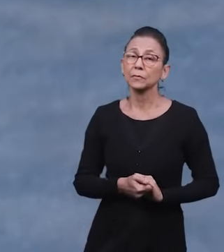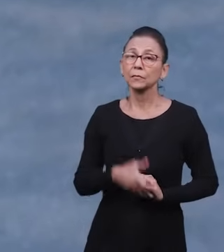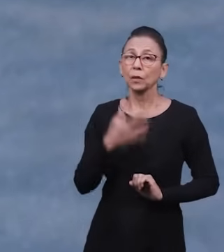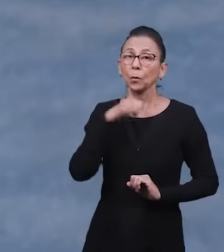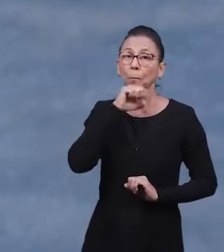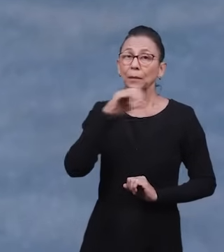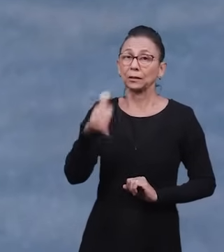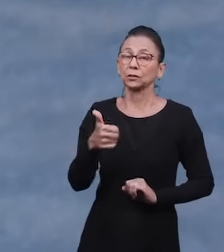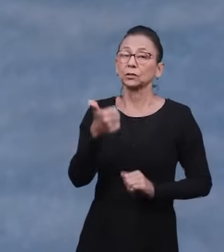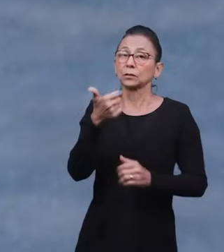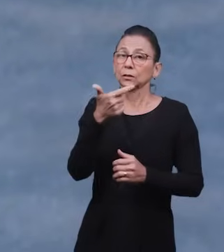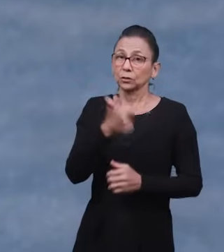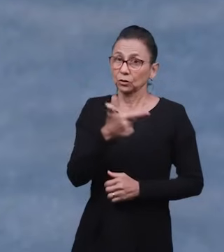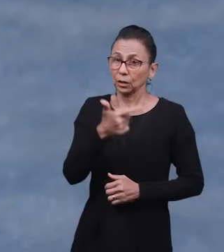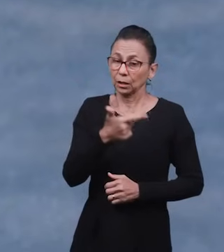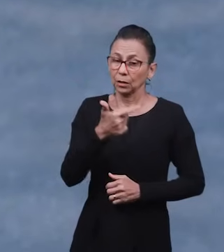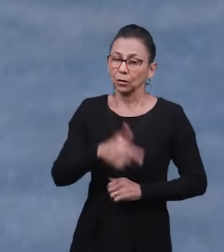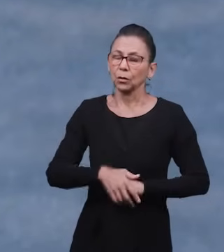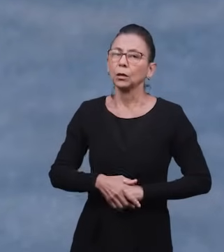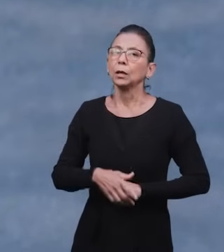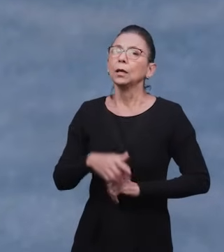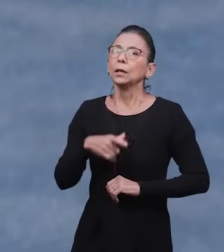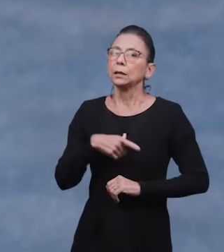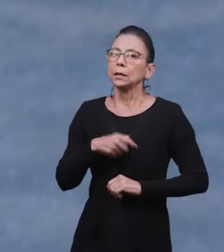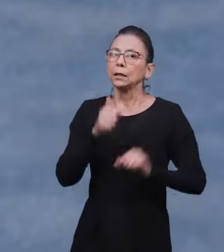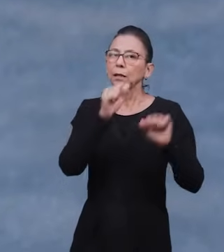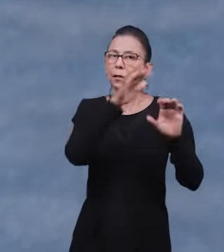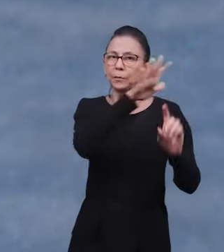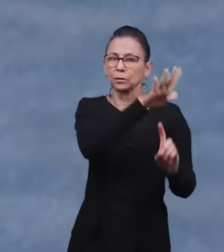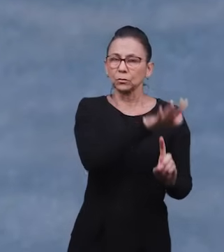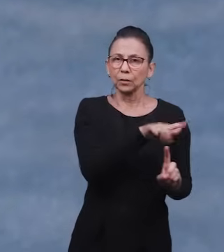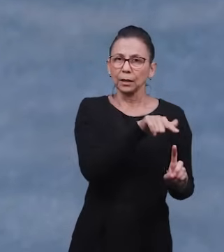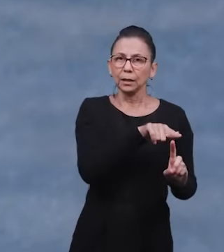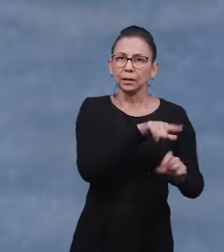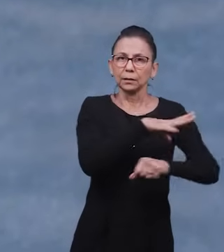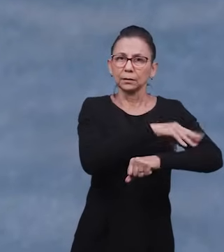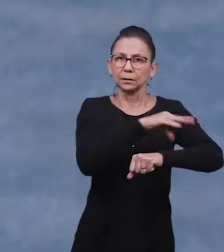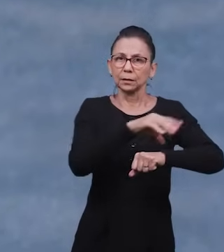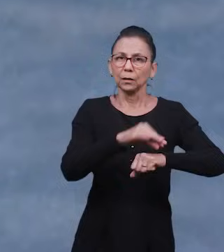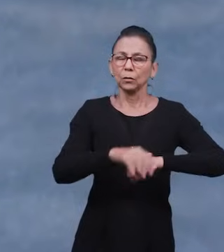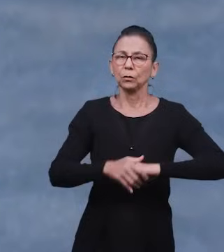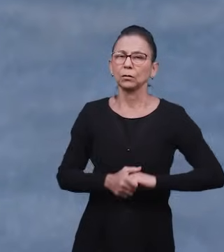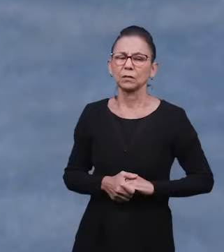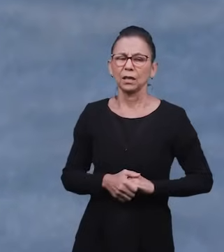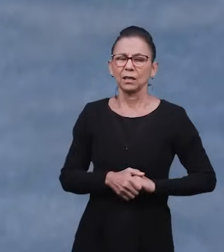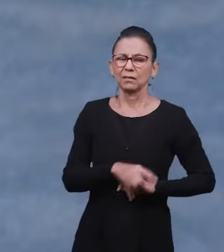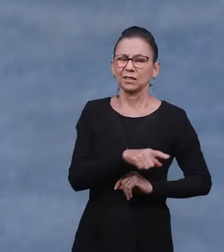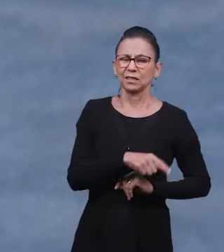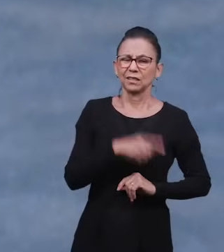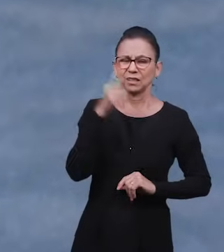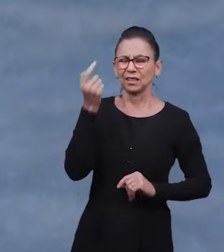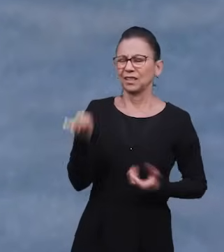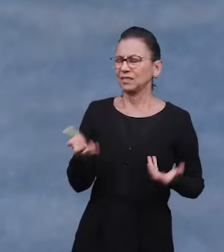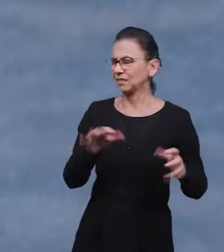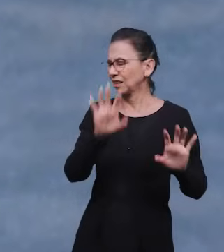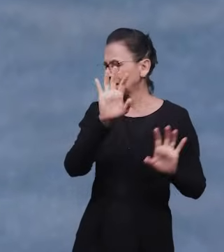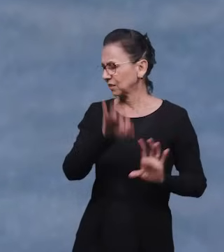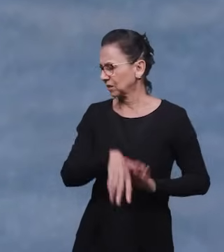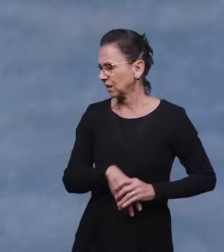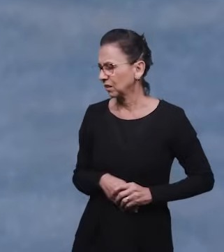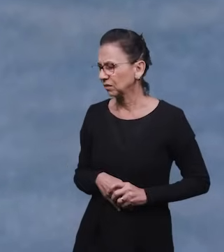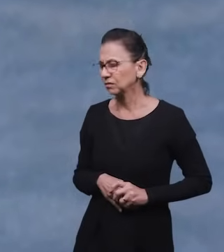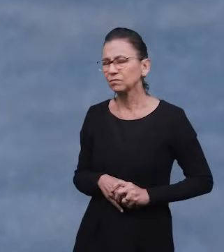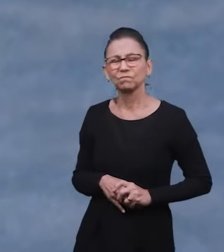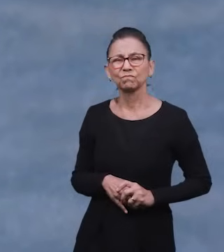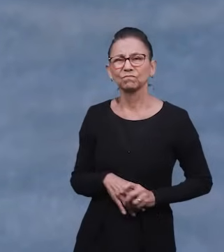Ele, não me importa. Um prato de comida é isso mesmo. A bênção vale um prato de comida. E ele ficou ali e também